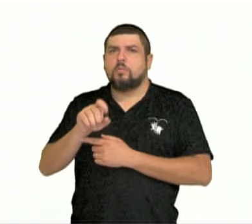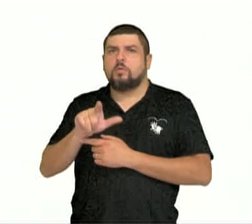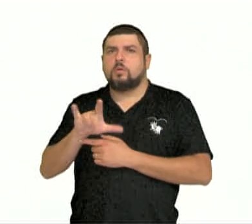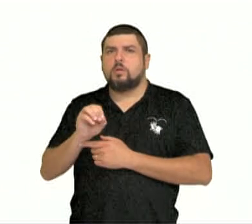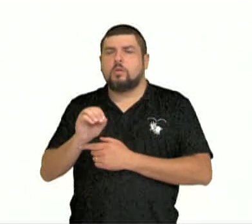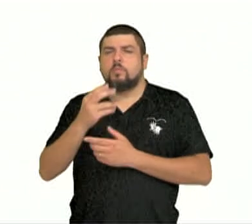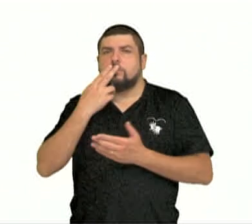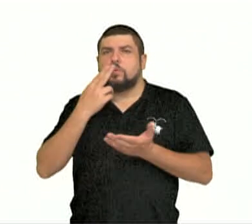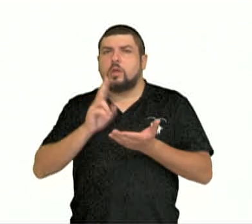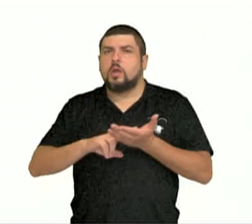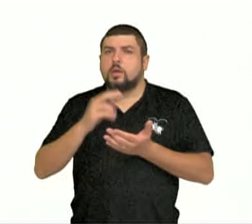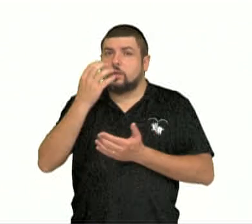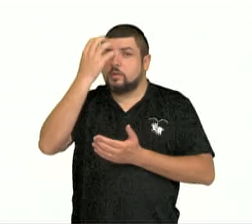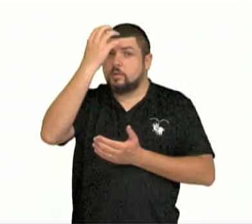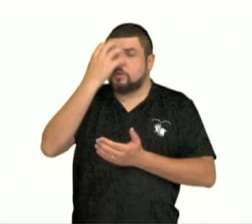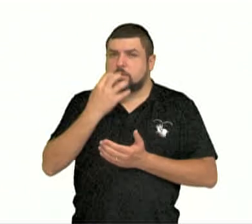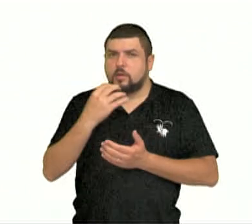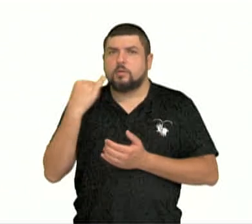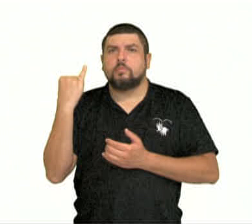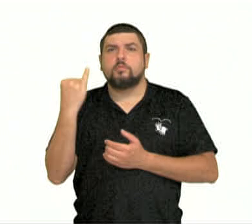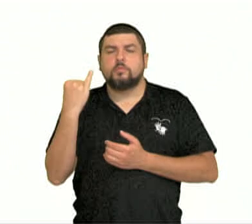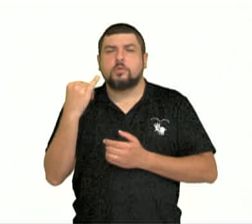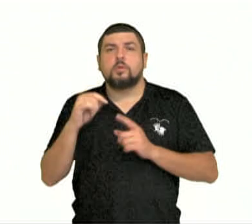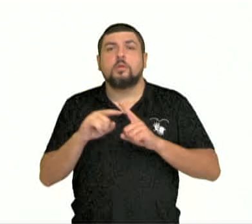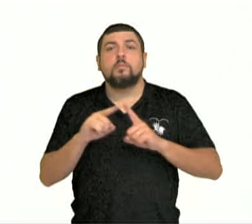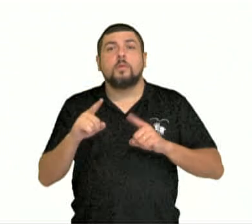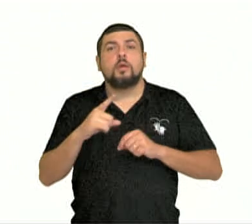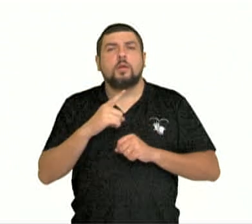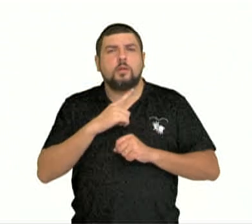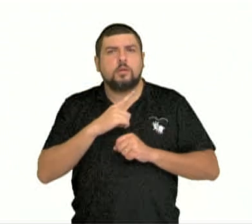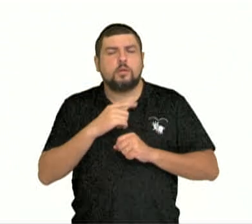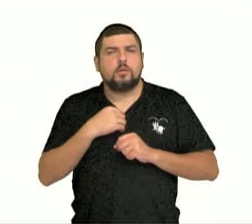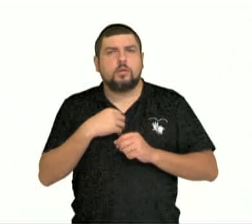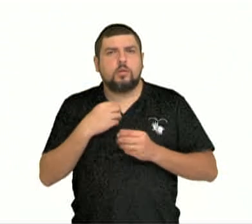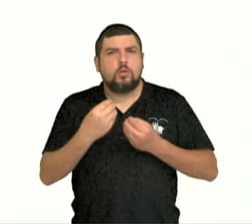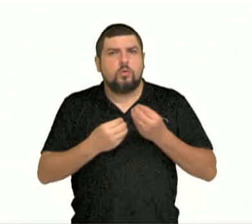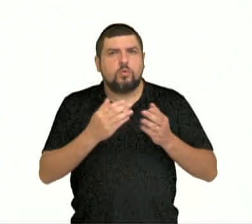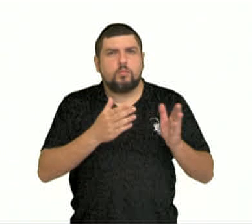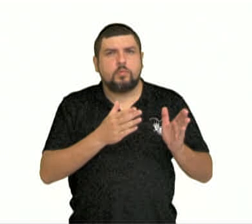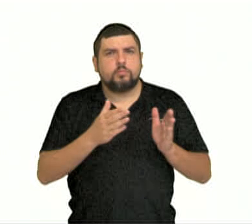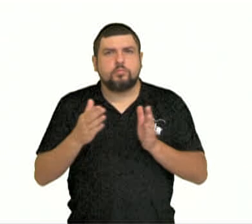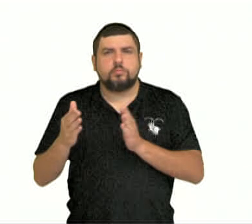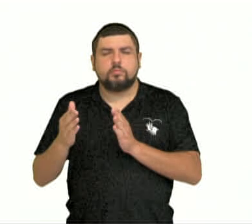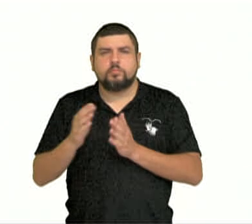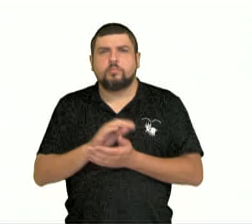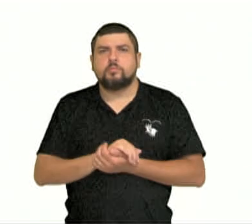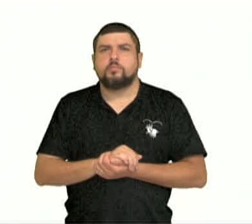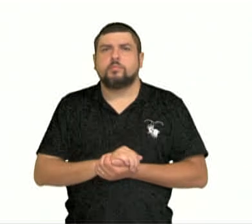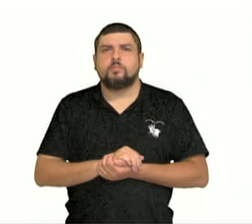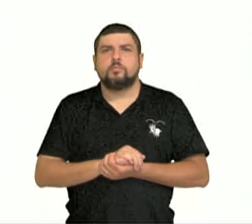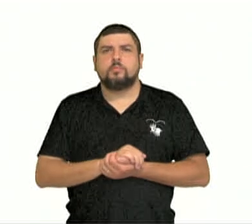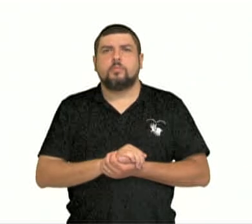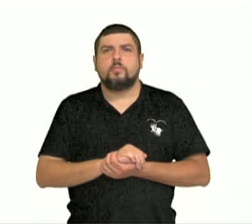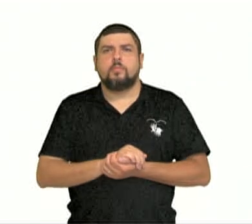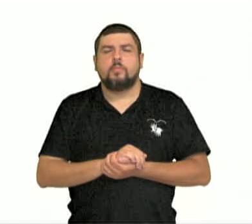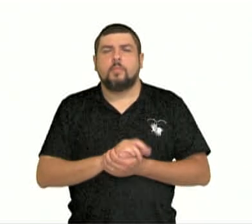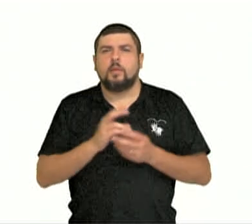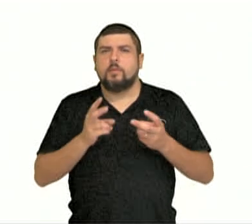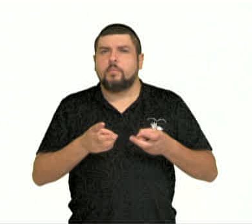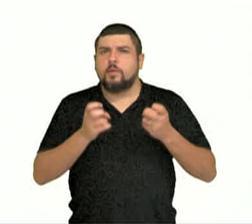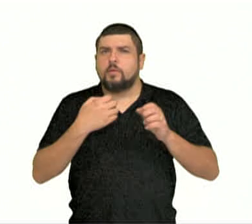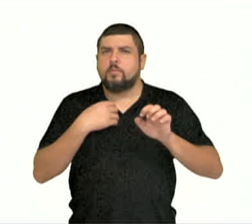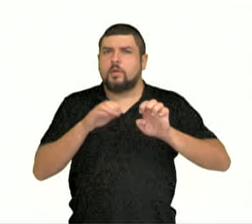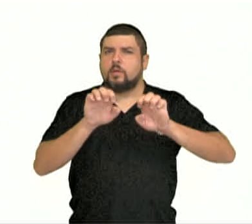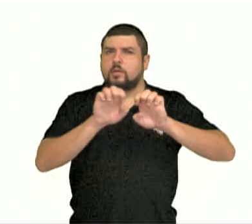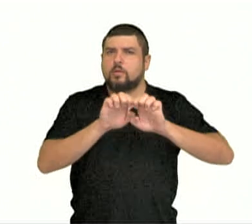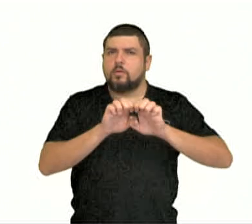bem séria, bem importante, mas tem um modelo a ser seguido. Vamos perceber isto na estrutura aqui. A